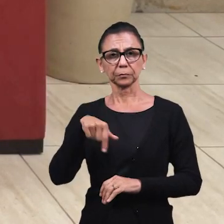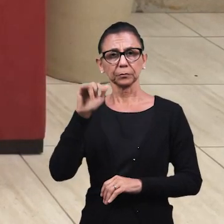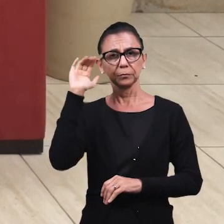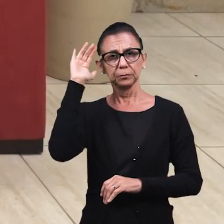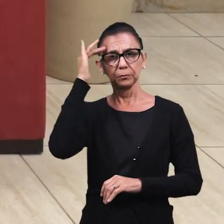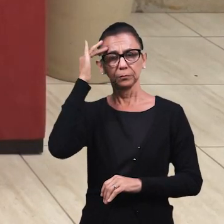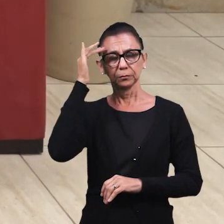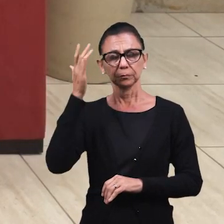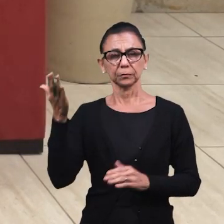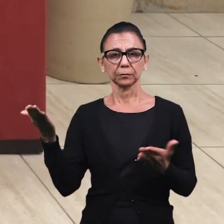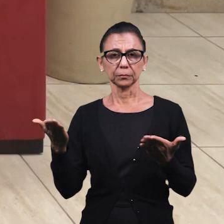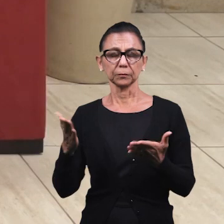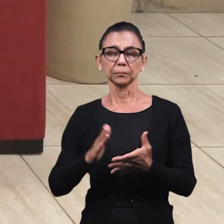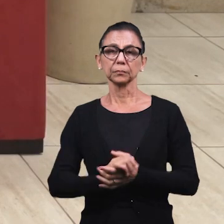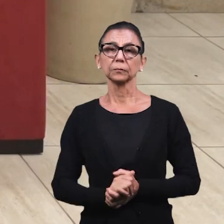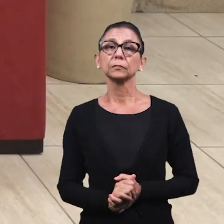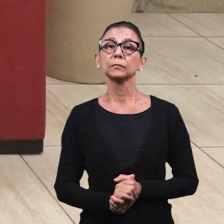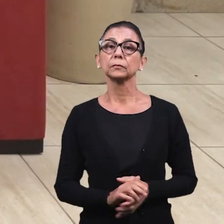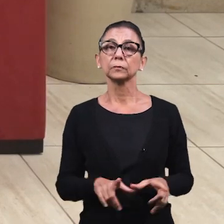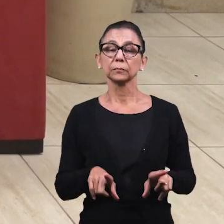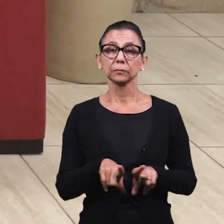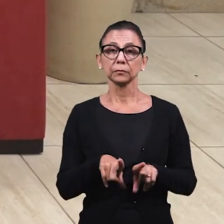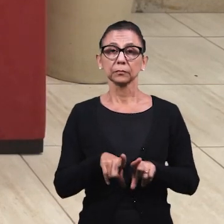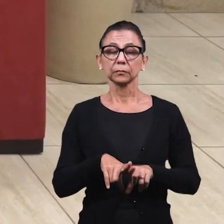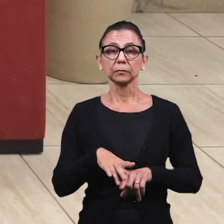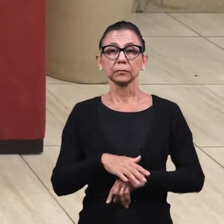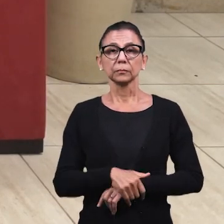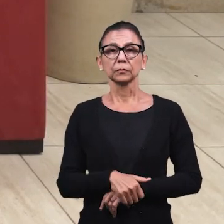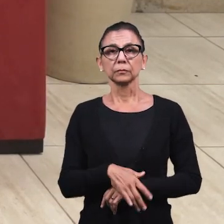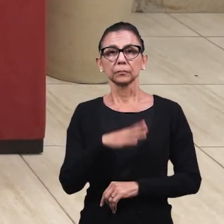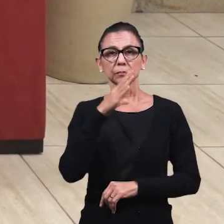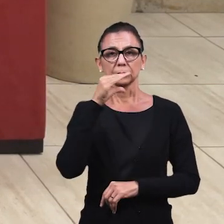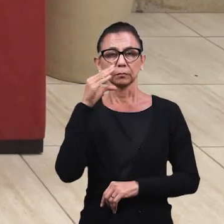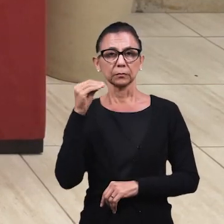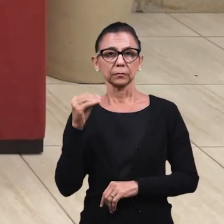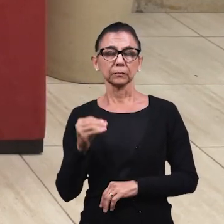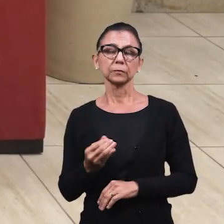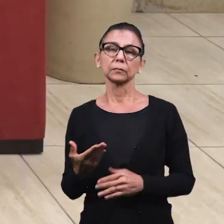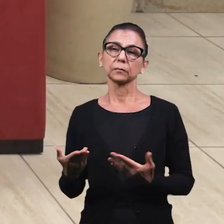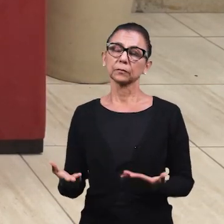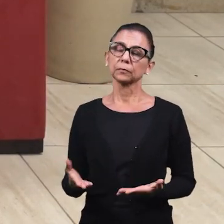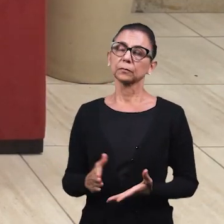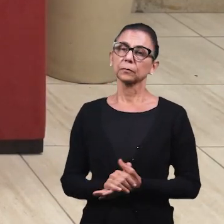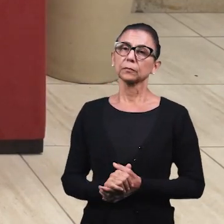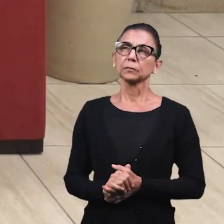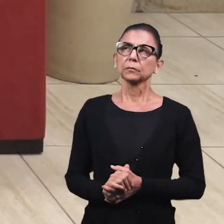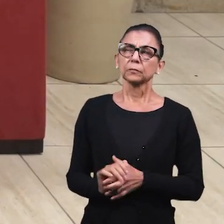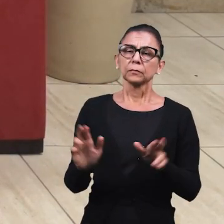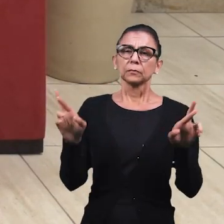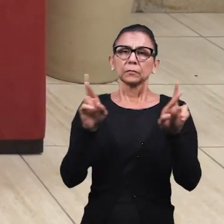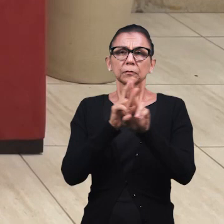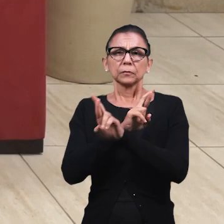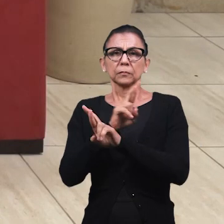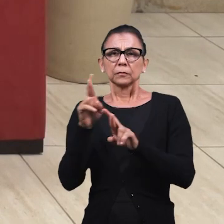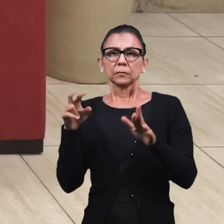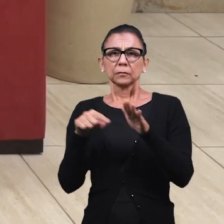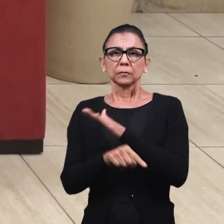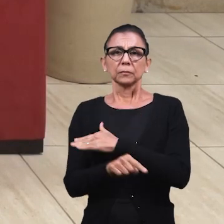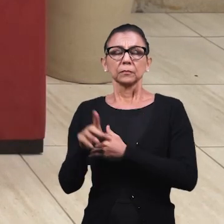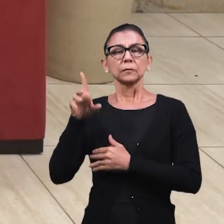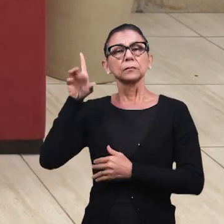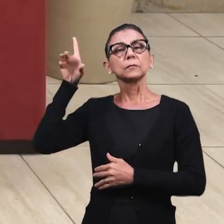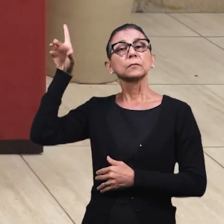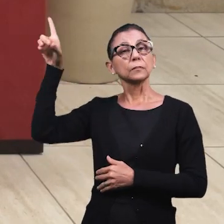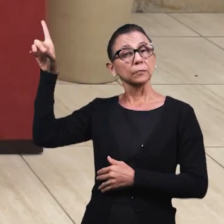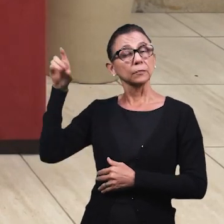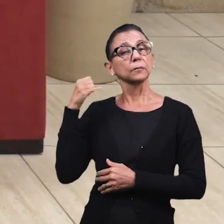entendemos isso na colocação. E a colocação também do adolescente Gabriel, essa relação profunda com Deus,